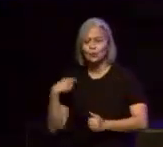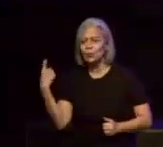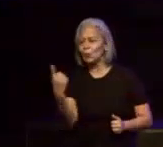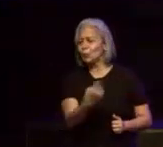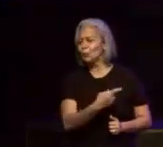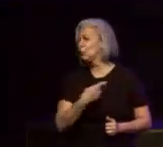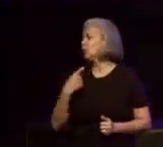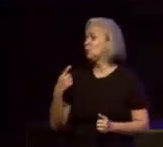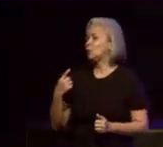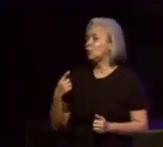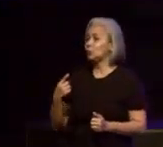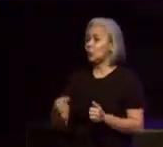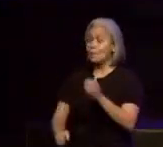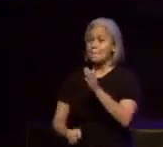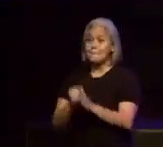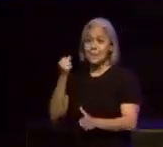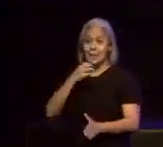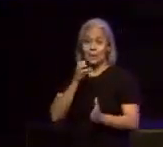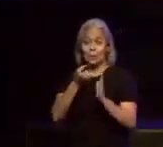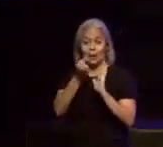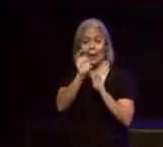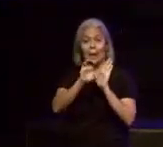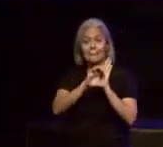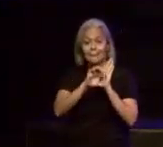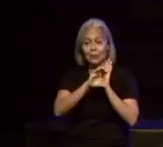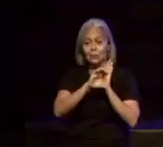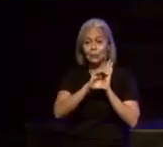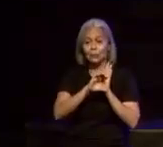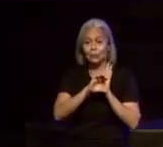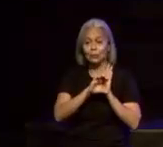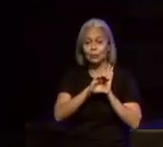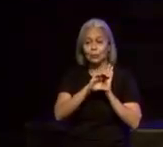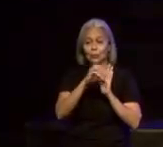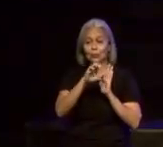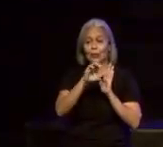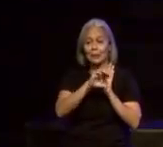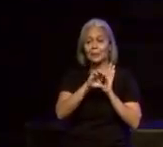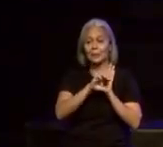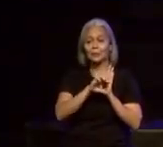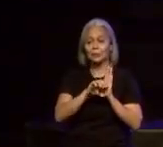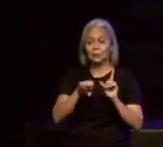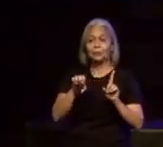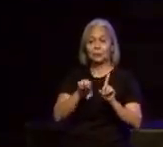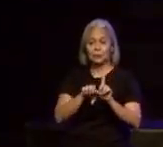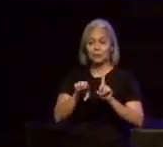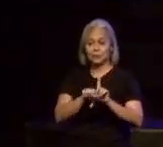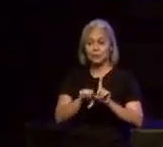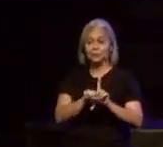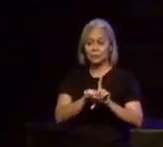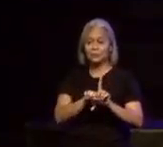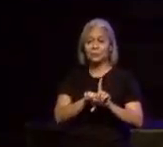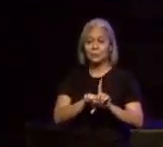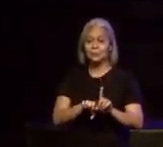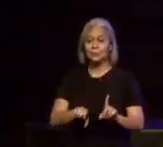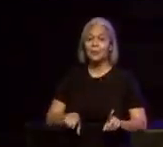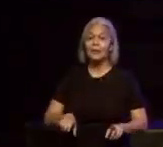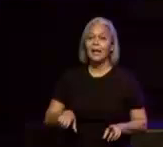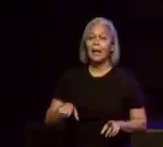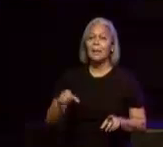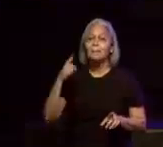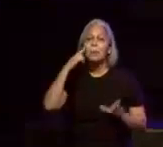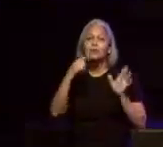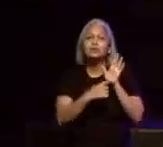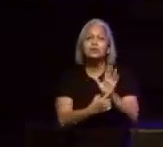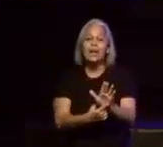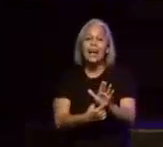Primeiros capítulos de Mateus fala que ele é Emmanuel. Deus conosco, para revelar quem ele é, para se relacionar pessoalmente,